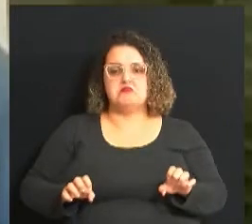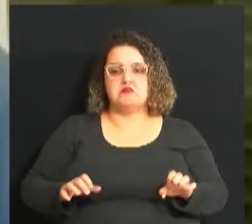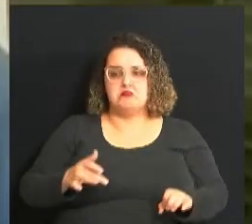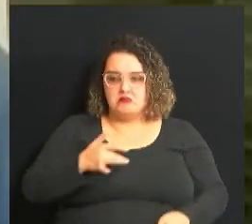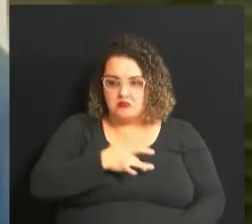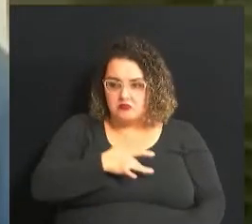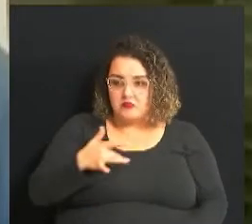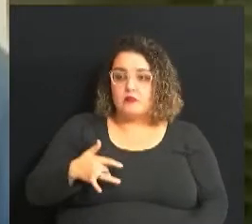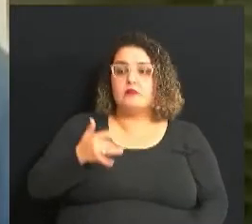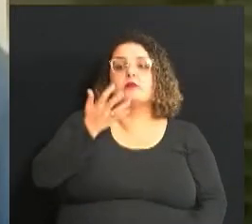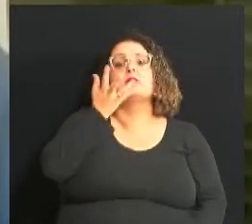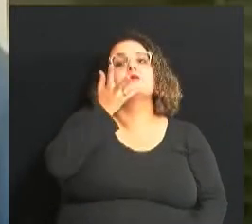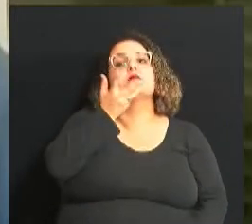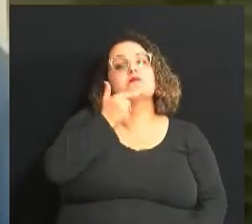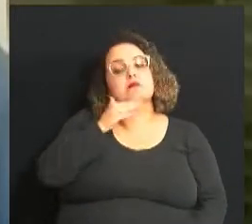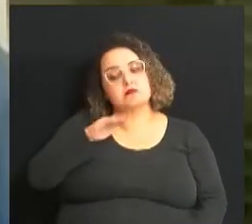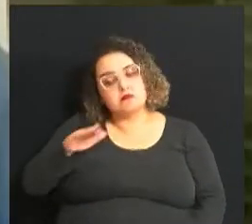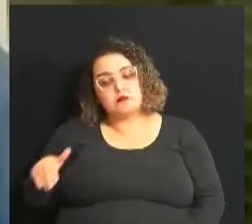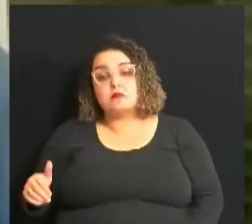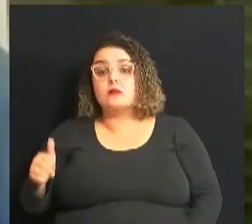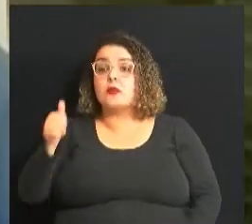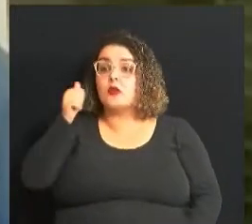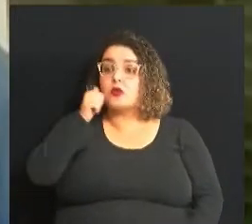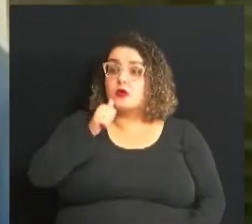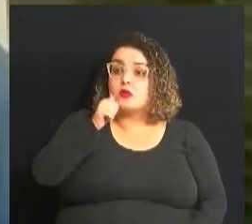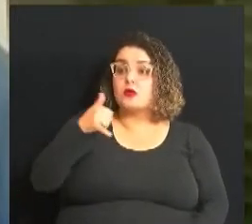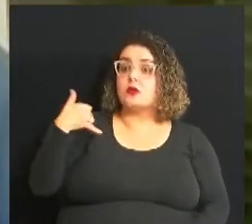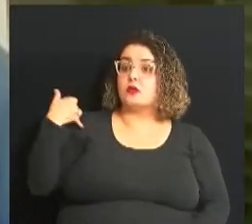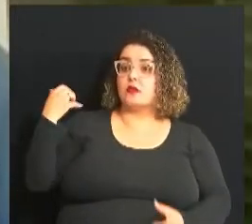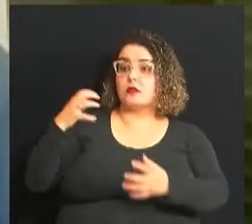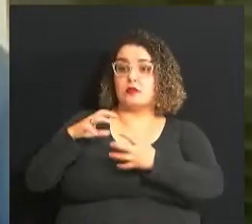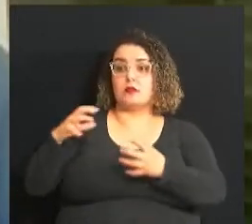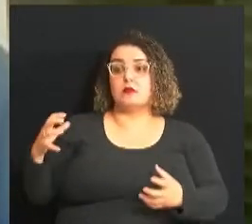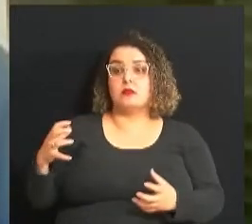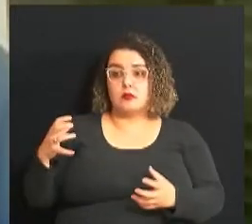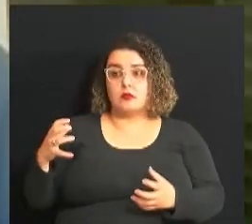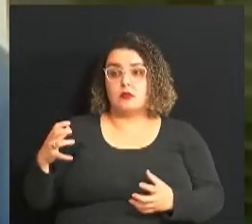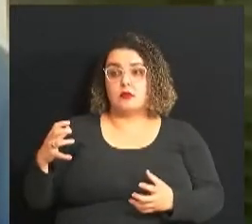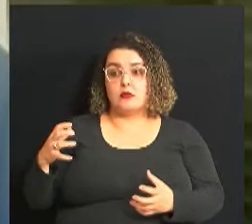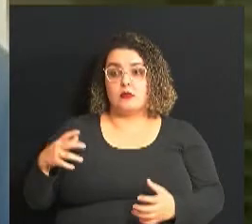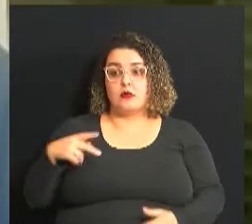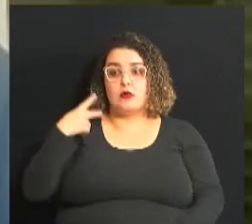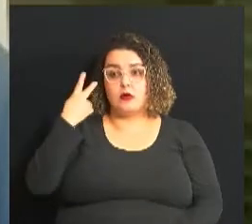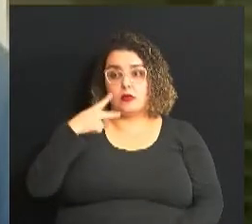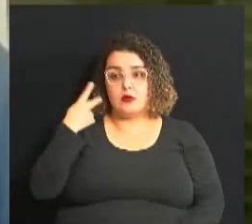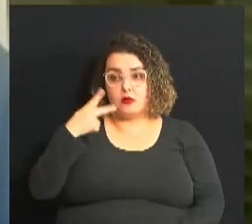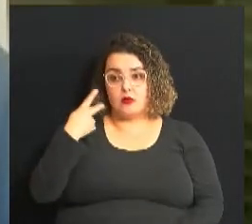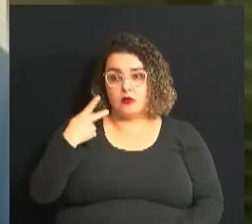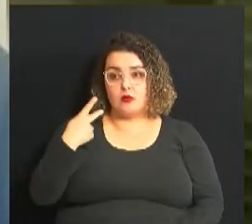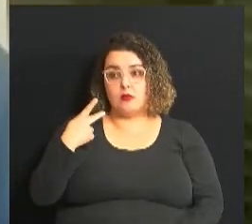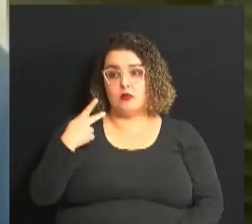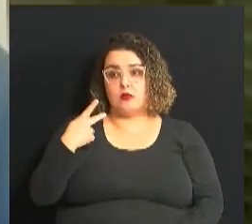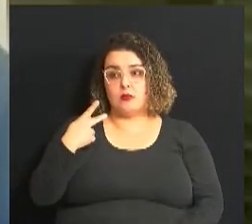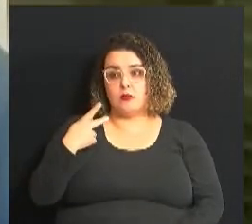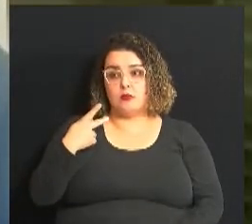criança, mulheres, idosos. E nós temos políticas